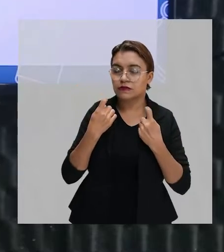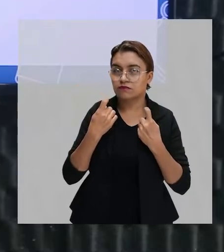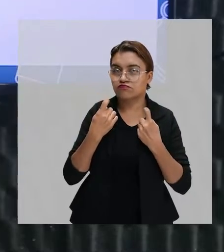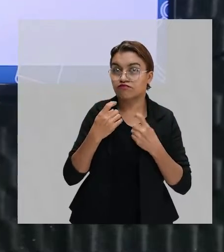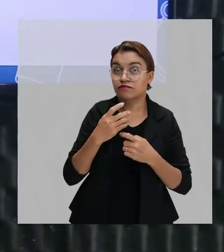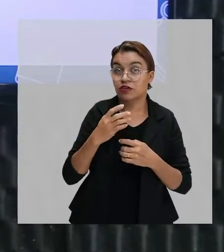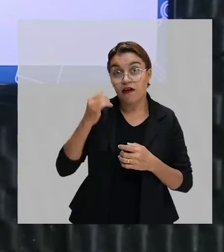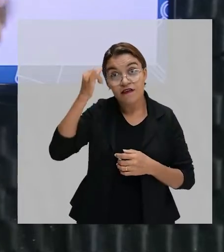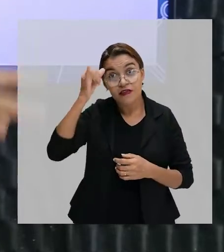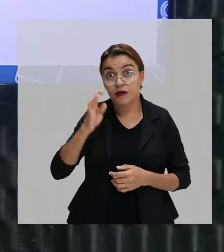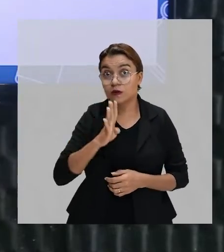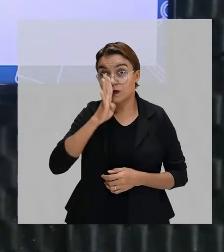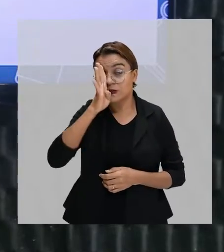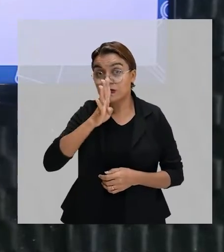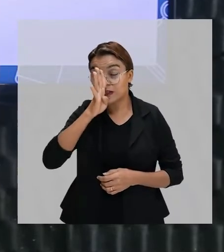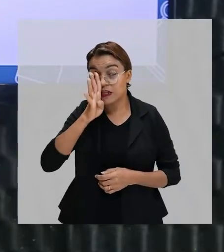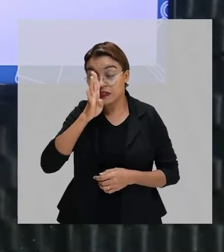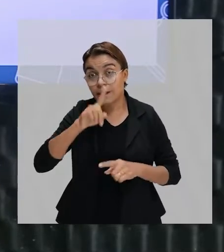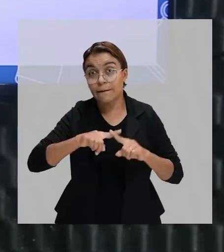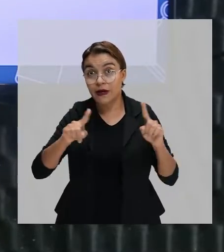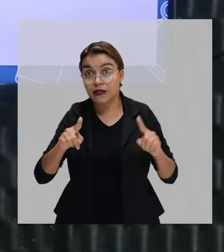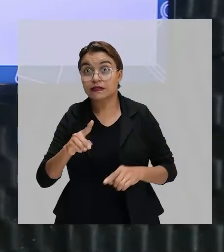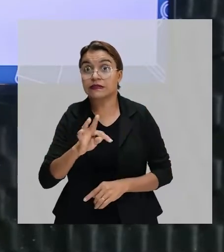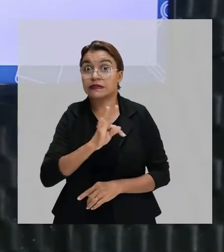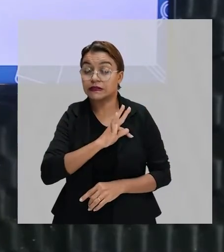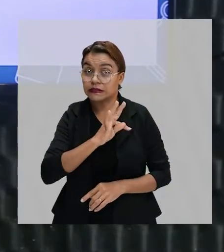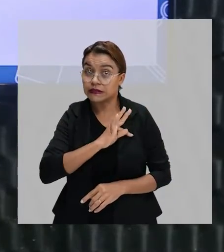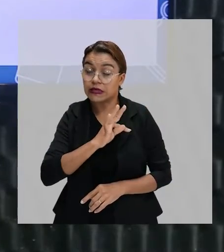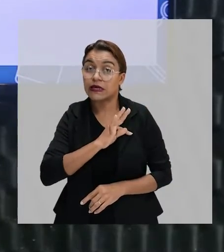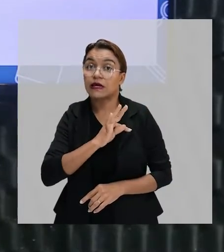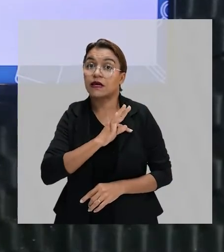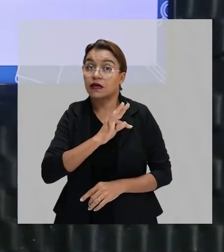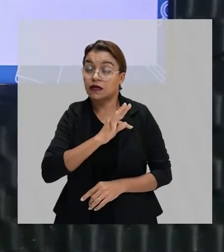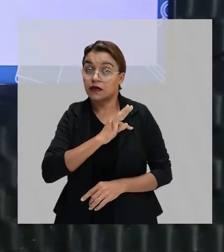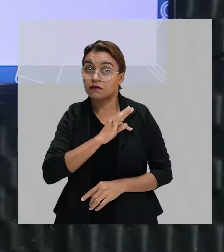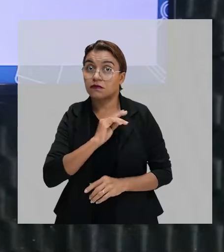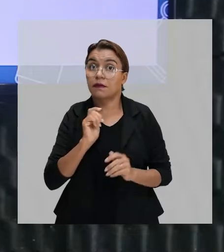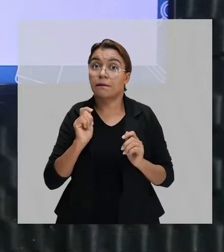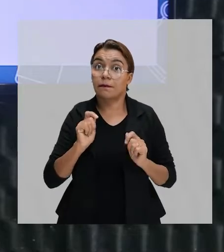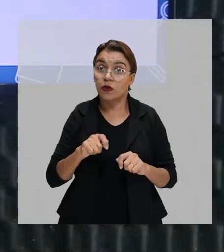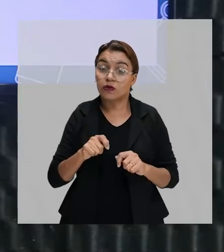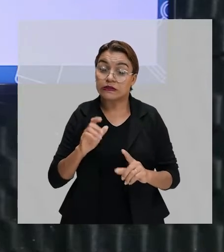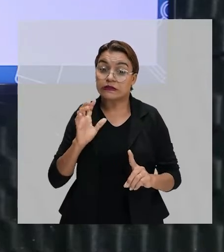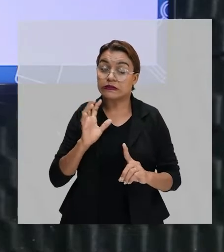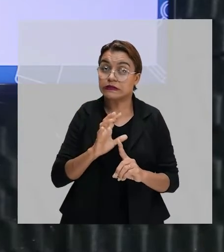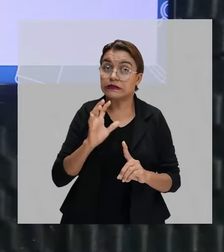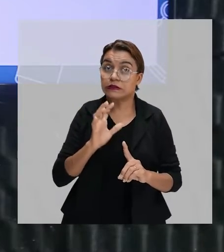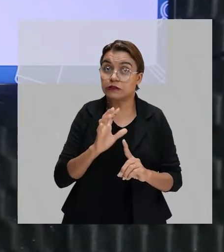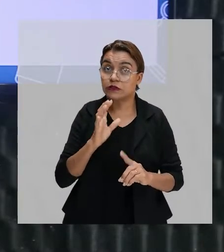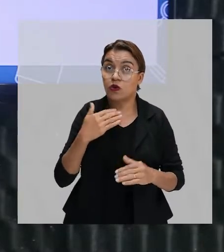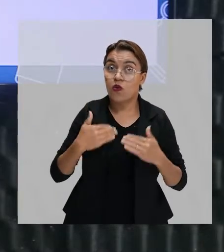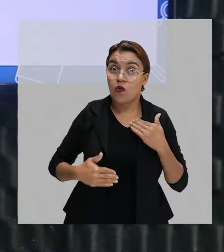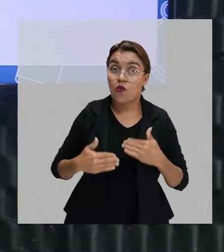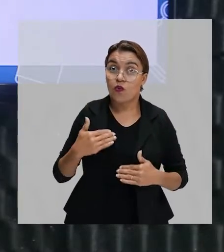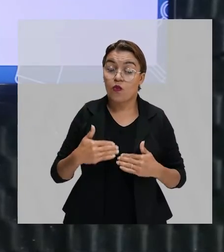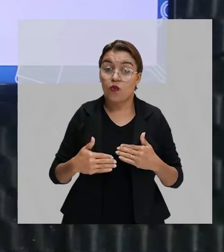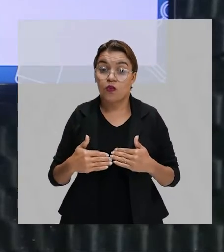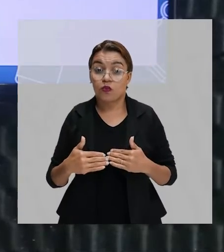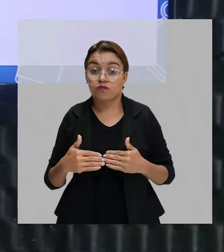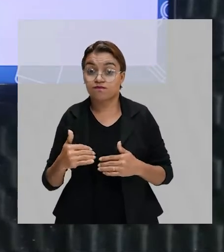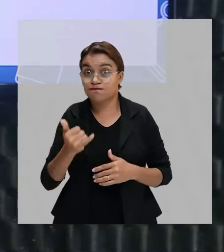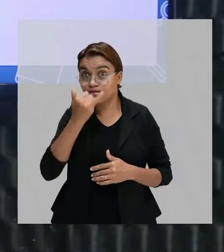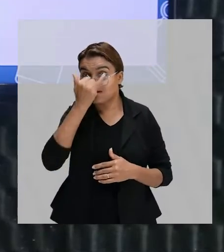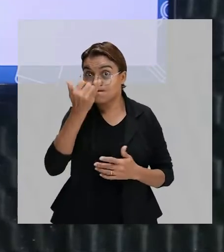excessivos Apesar de que existem técnicas iguais que podem machucar bastante o indivíduo mas ali ela vai